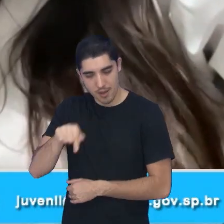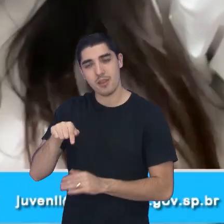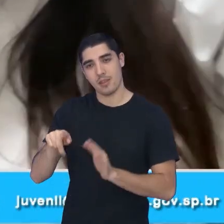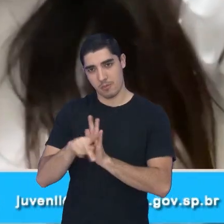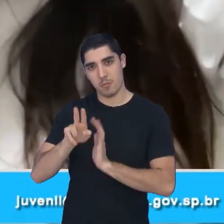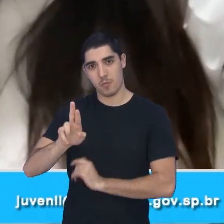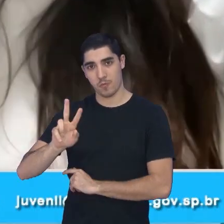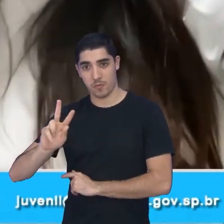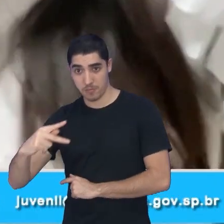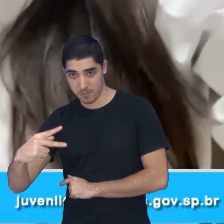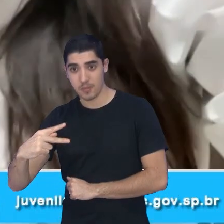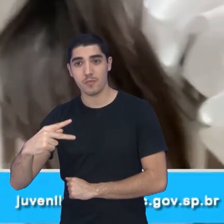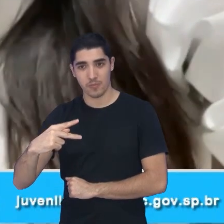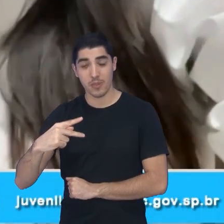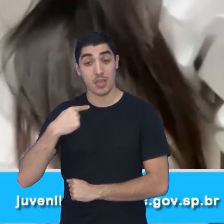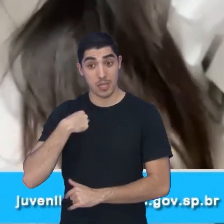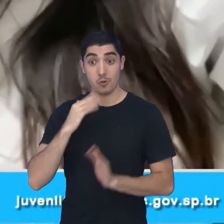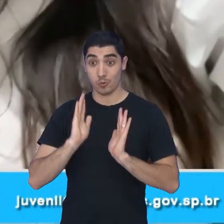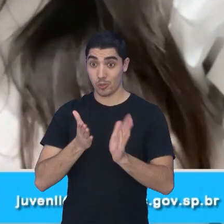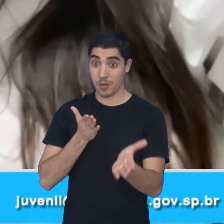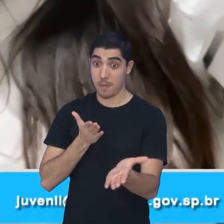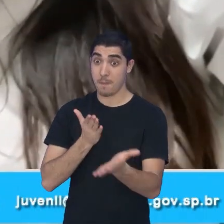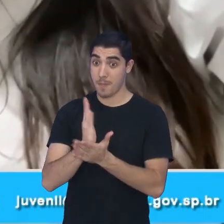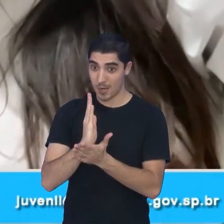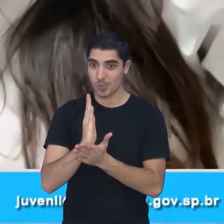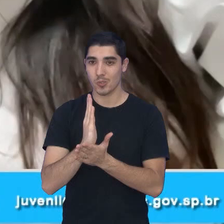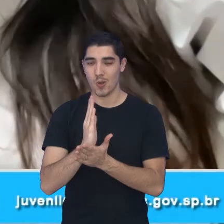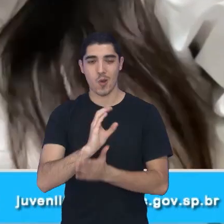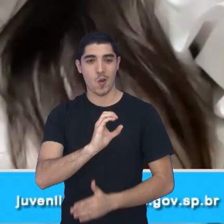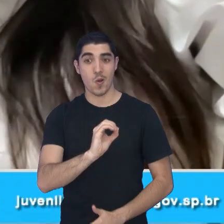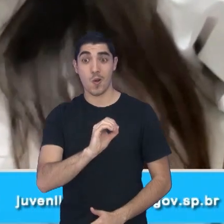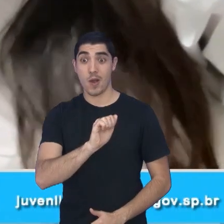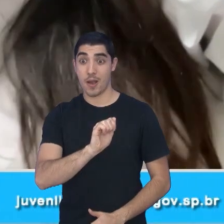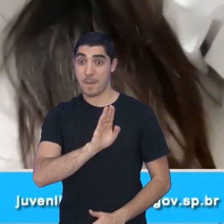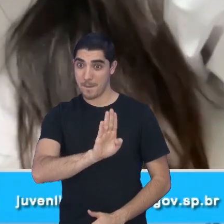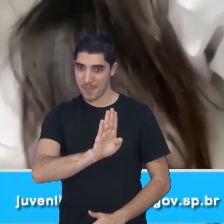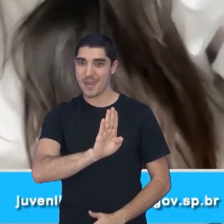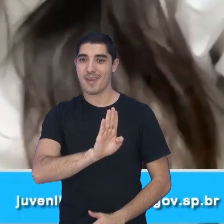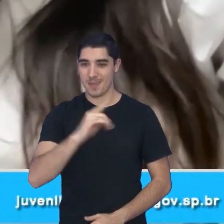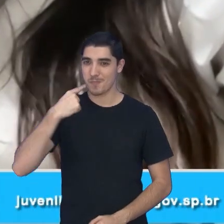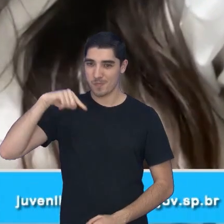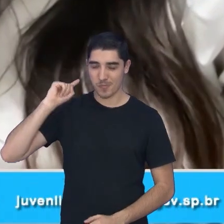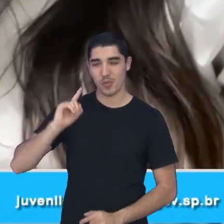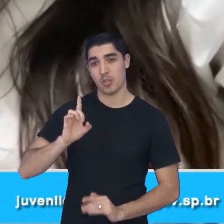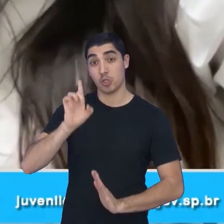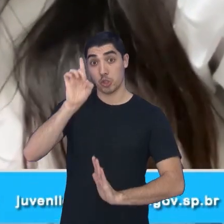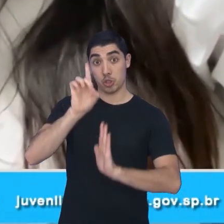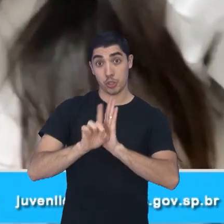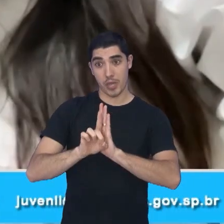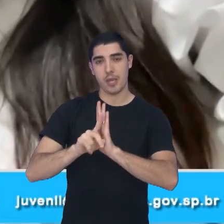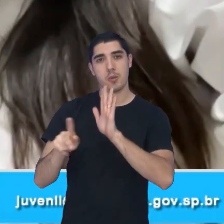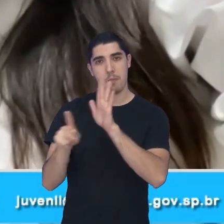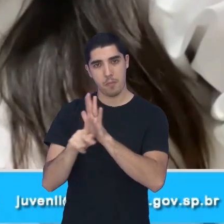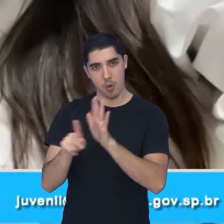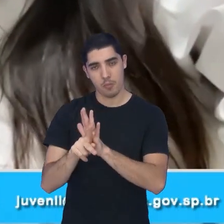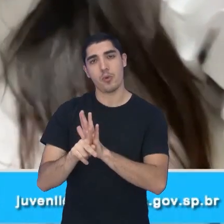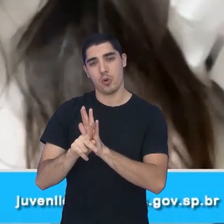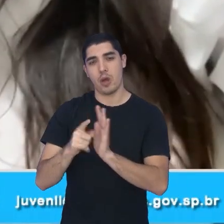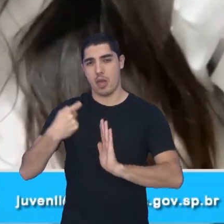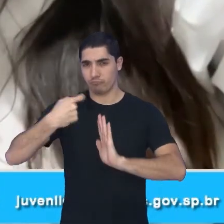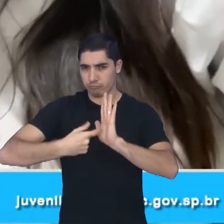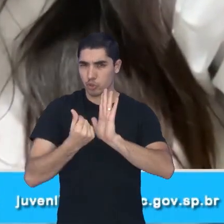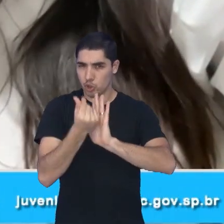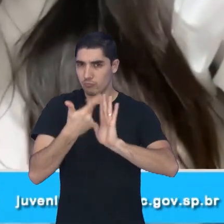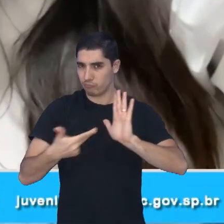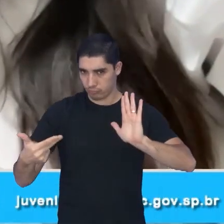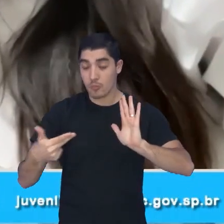Univap. Fui aprovada recentemente no último exame da Ordem em Direito Tributário, com 9,70 de